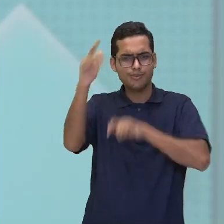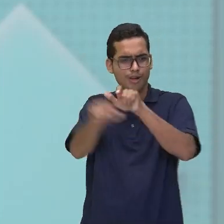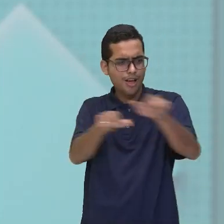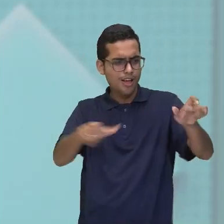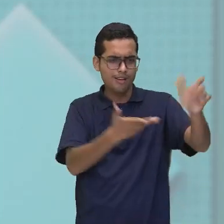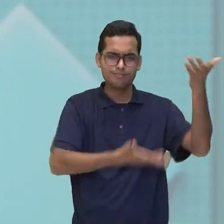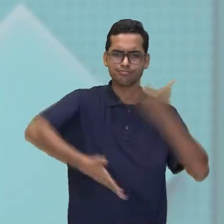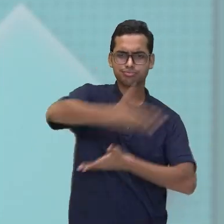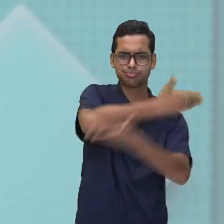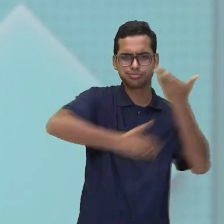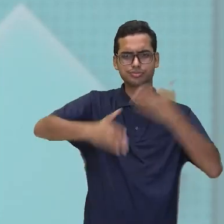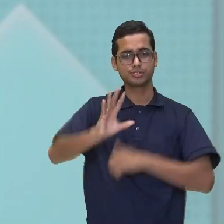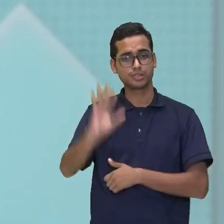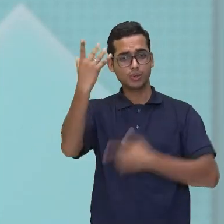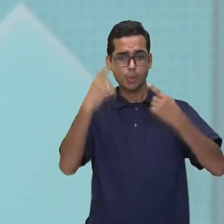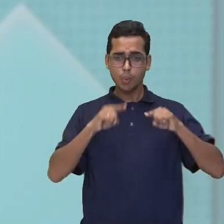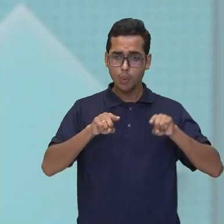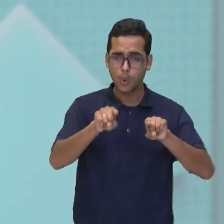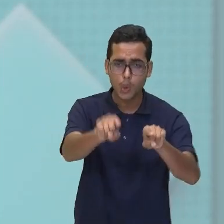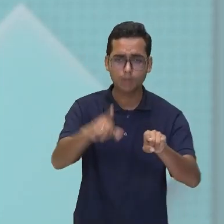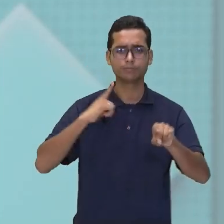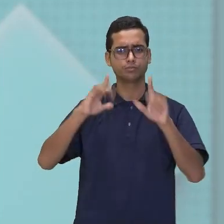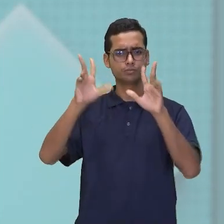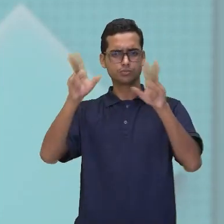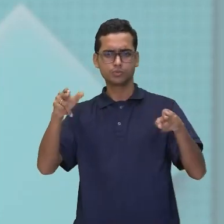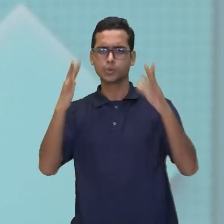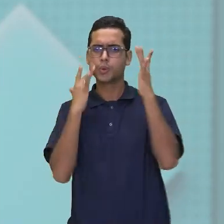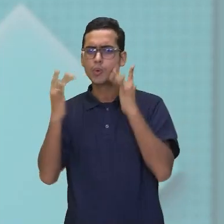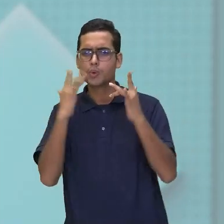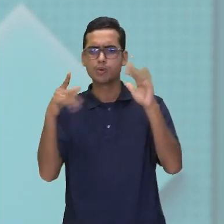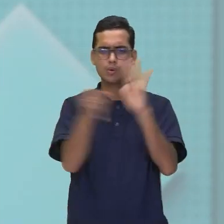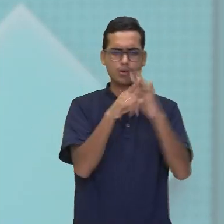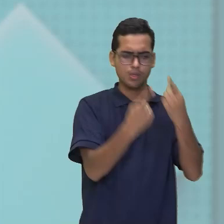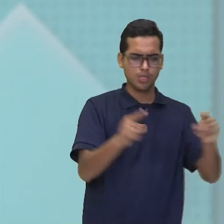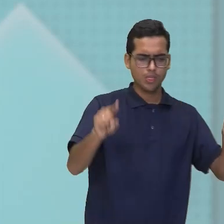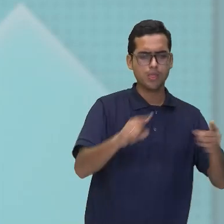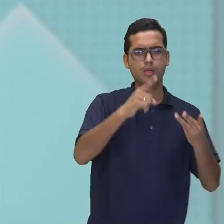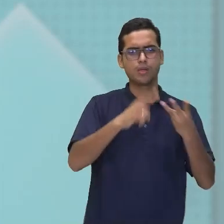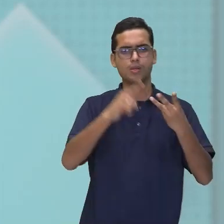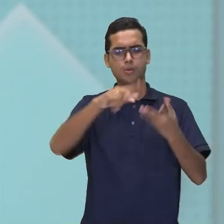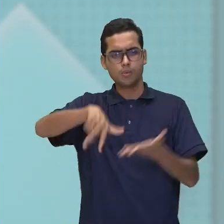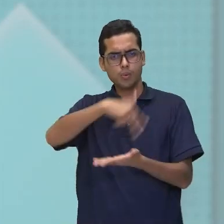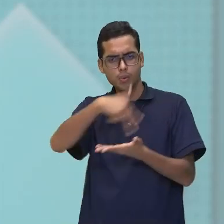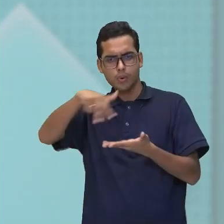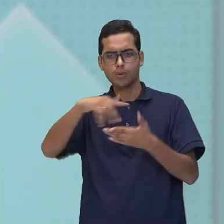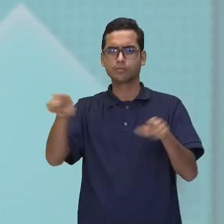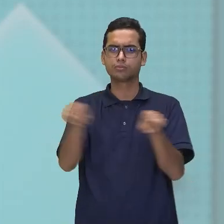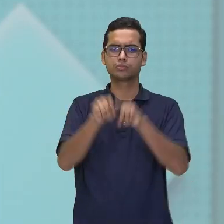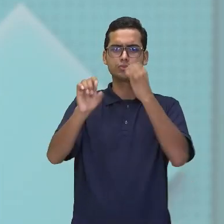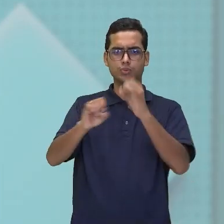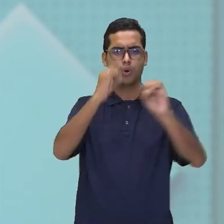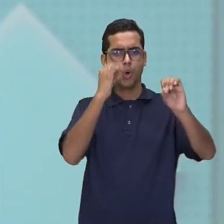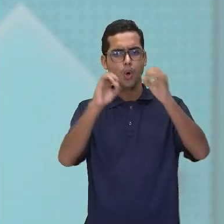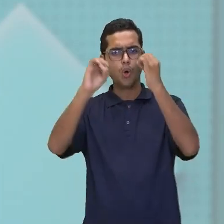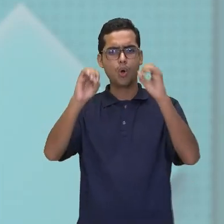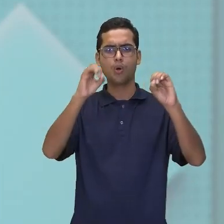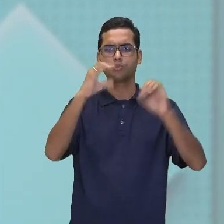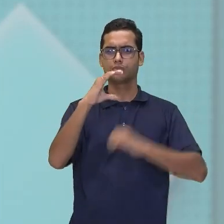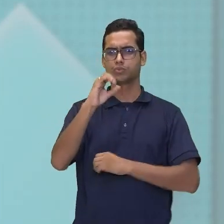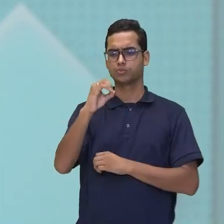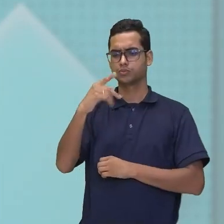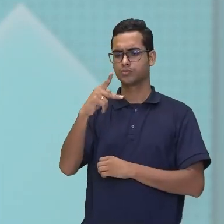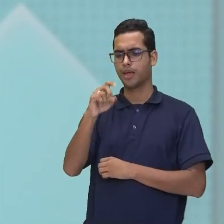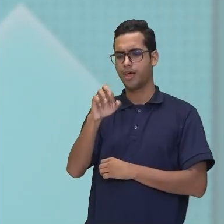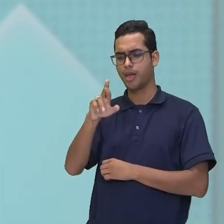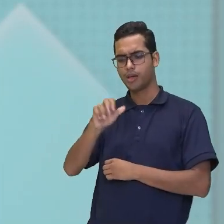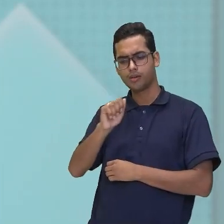tempo real, como o teatro, a dança e a ópera, mas recusa as convenções artísticas. Não há